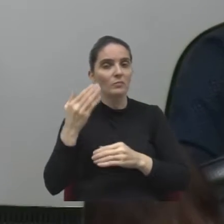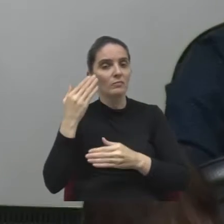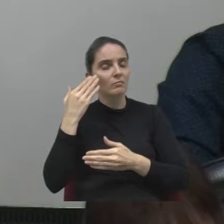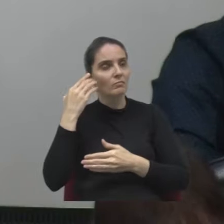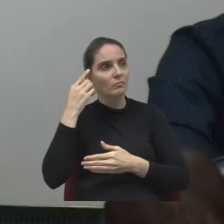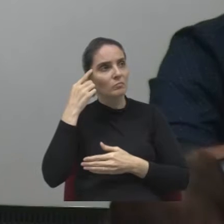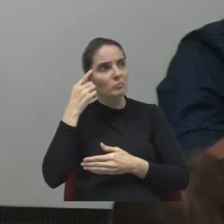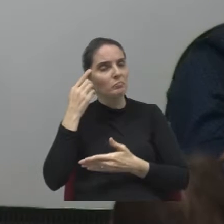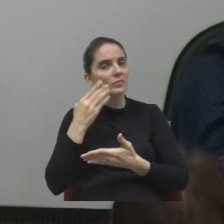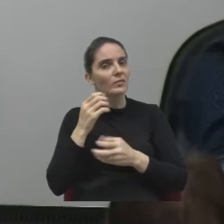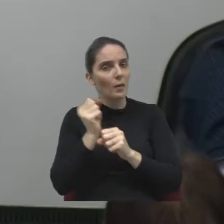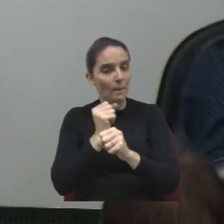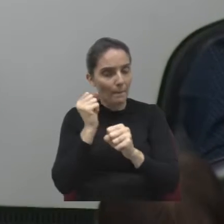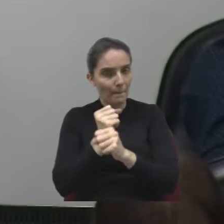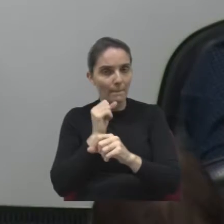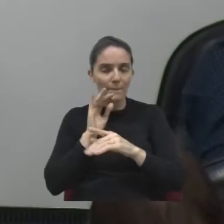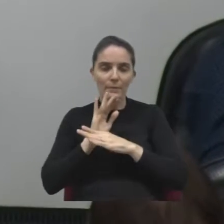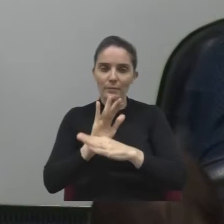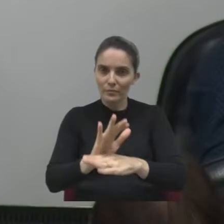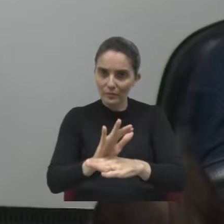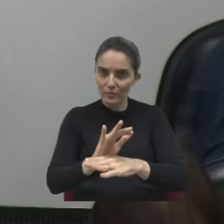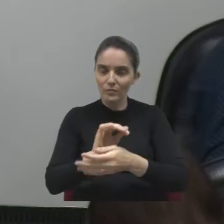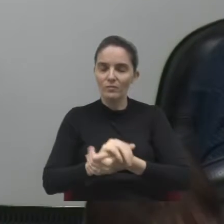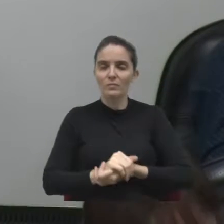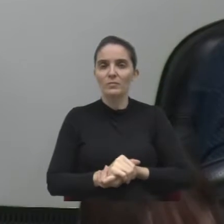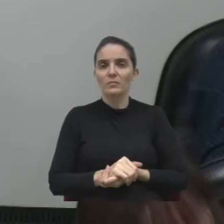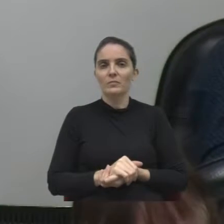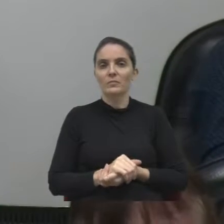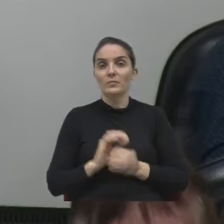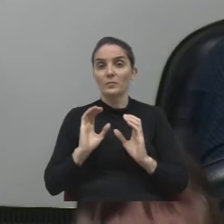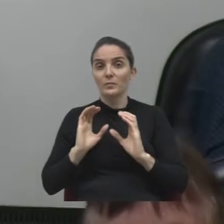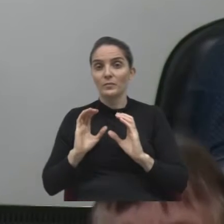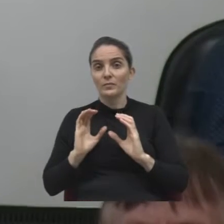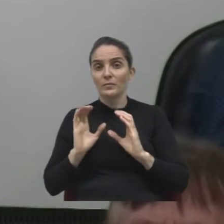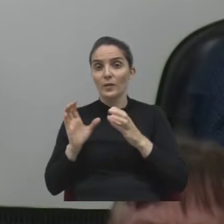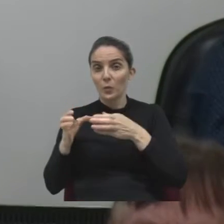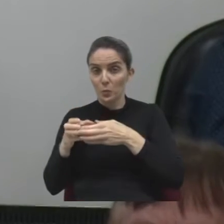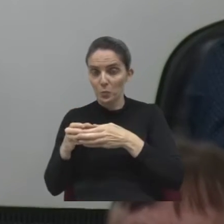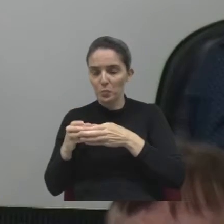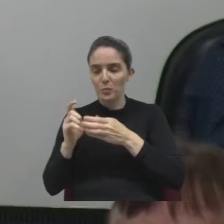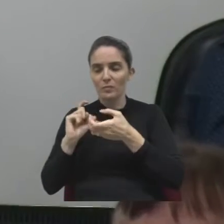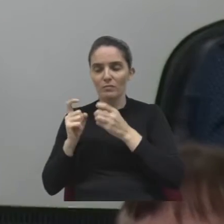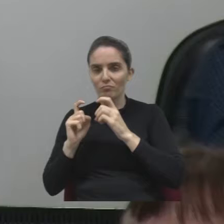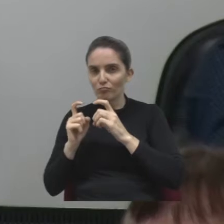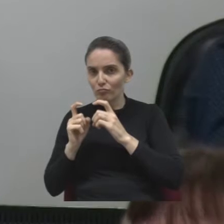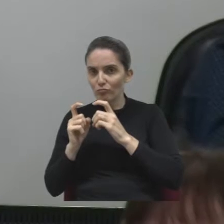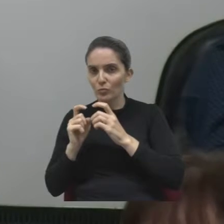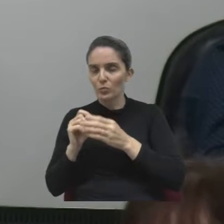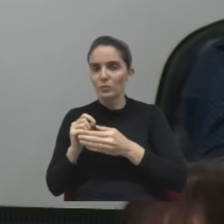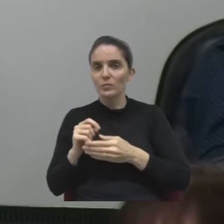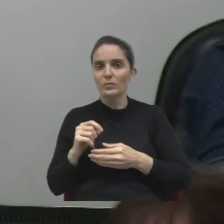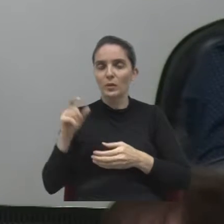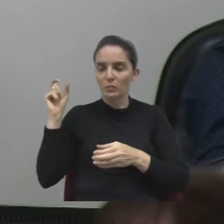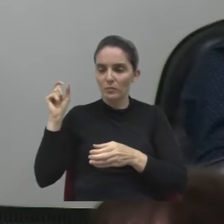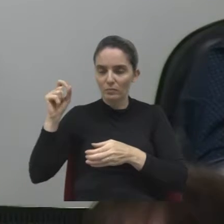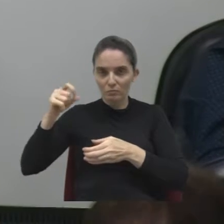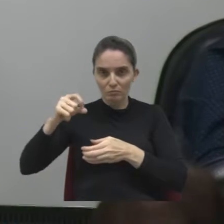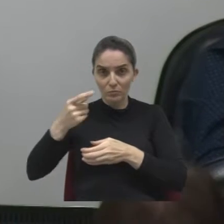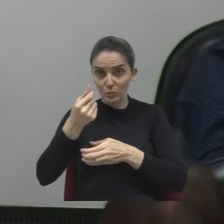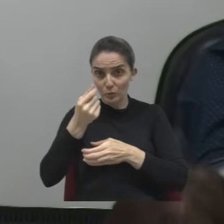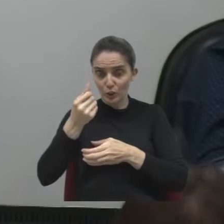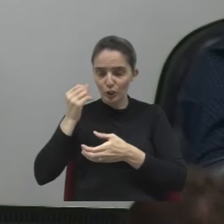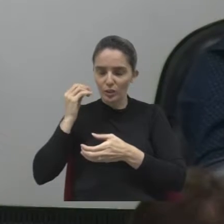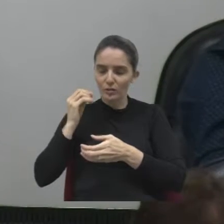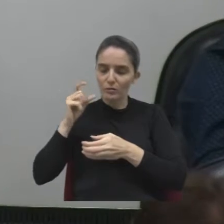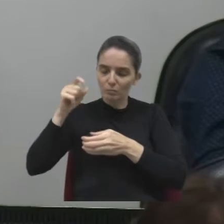obras assistenciais. Então, o grupo que se reúne ali arrecada um valor e ajuda algumas